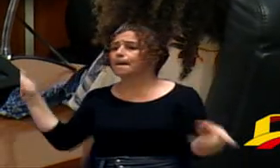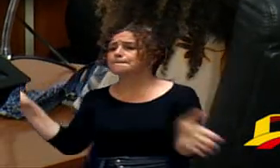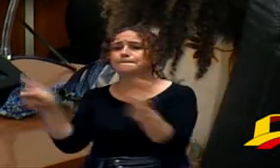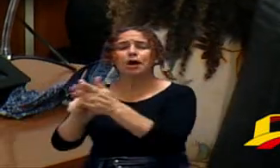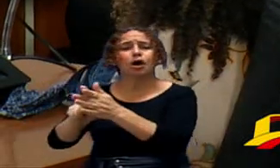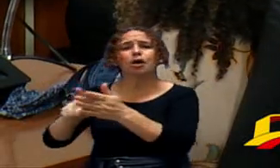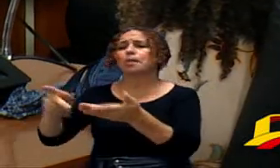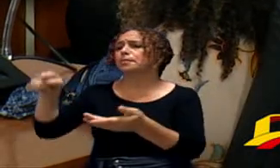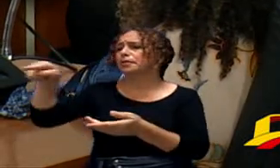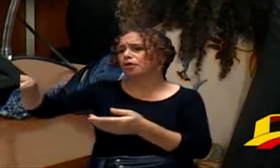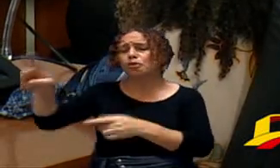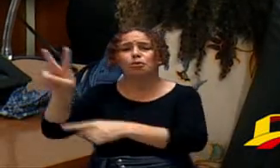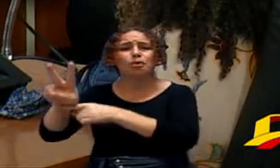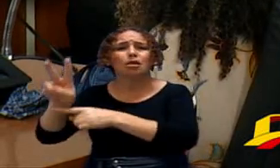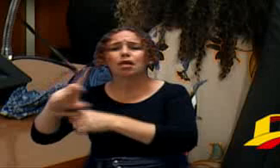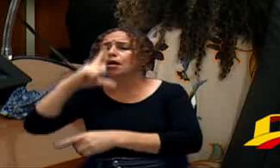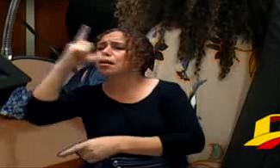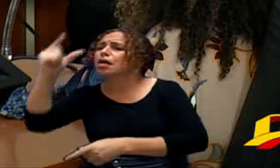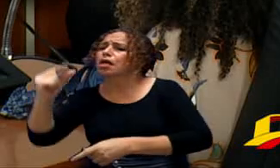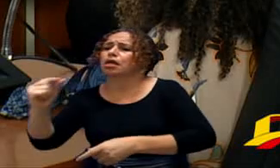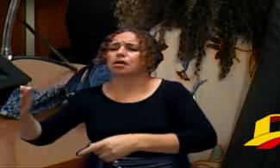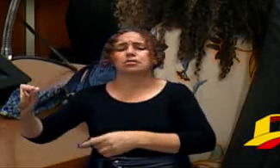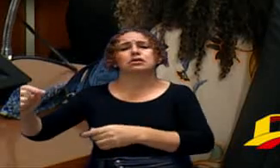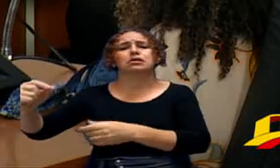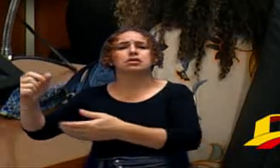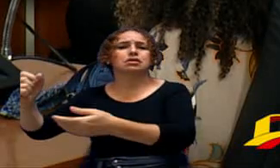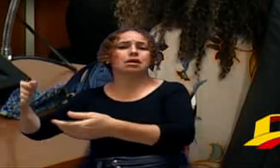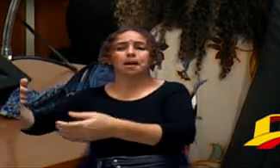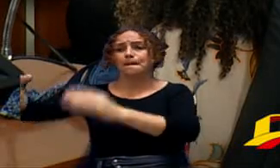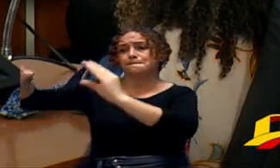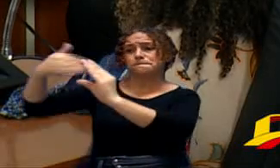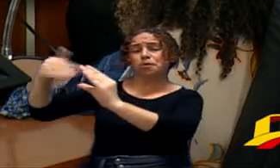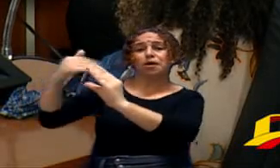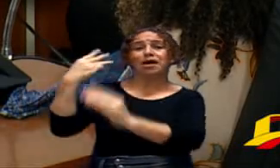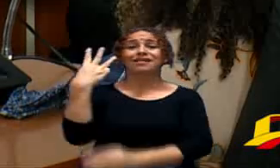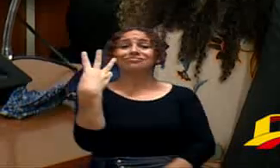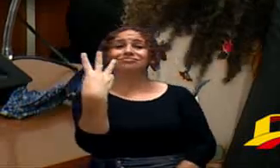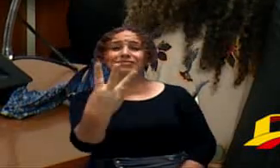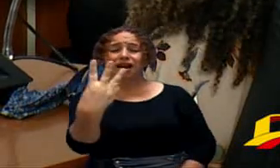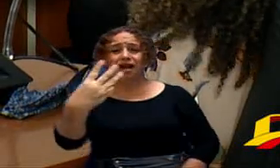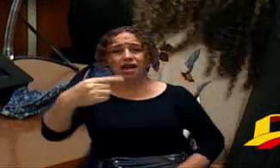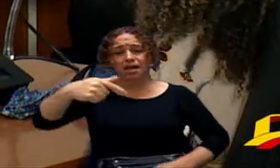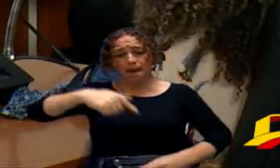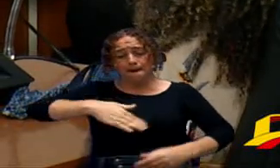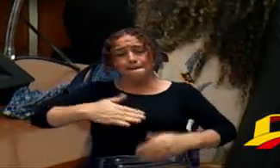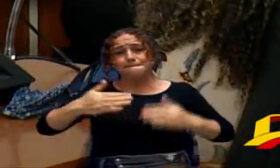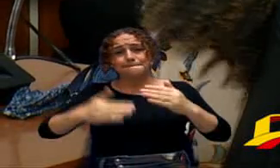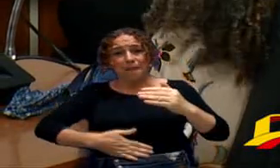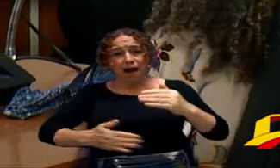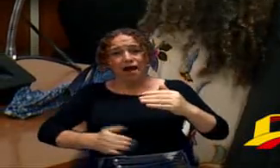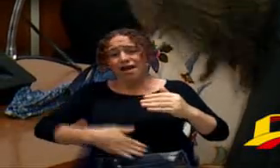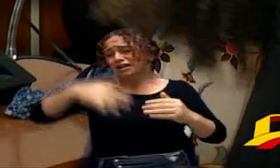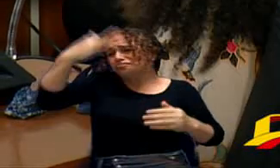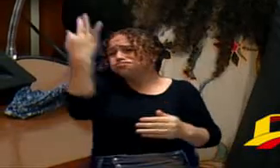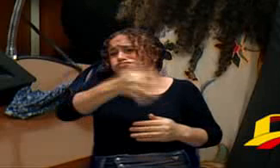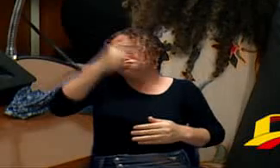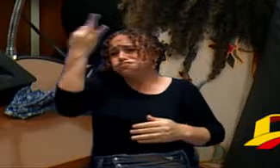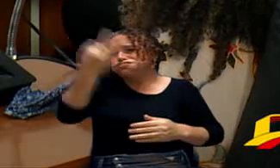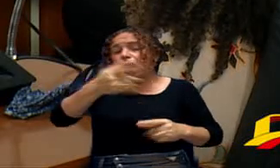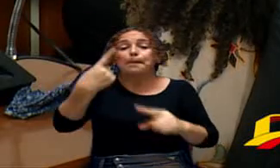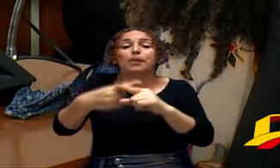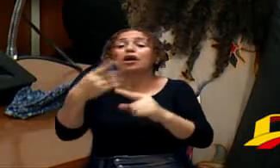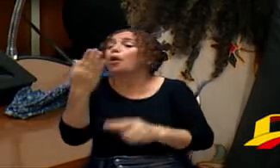me mandou esses dias que ele teve 3 cólicas. 3 cólicas devido à sua alimentação.